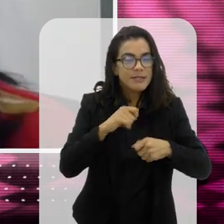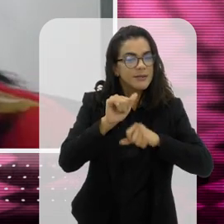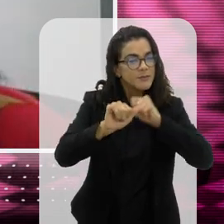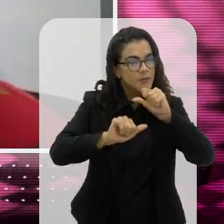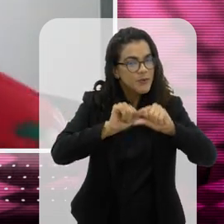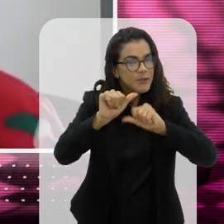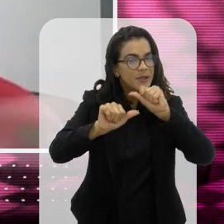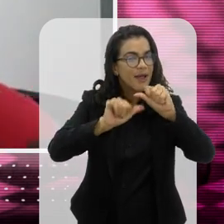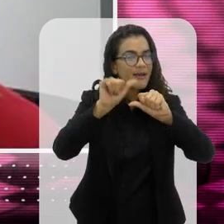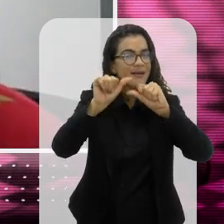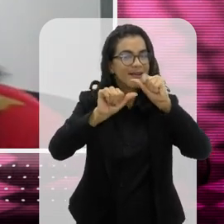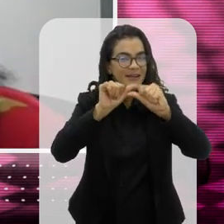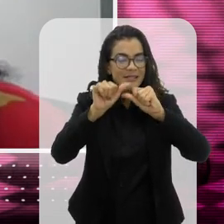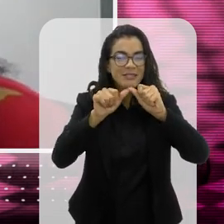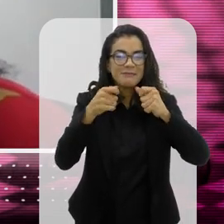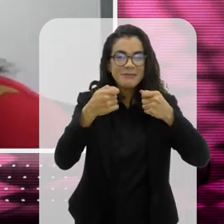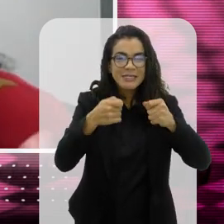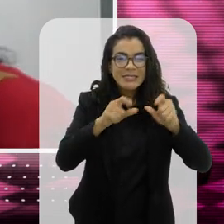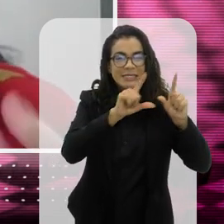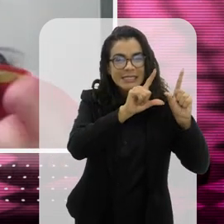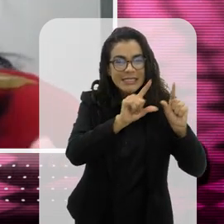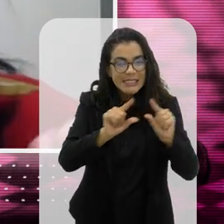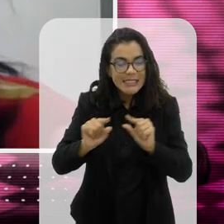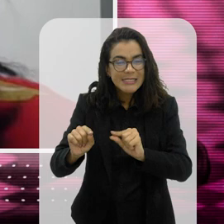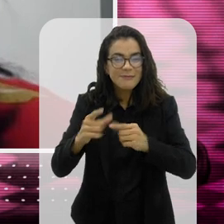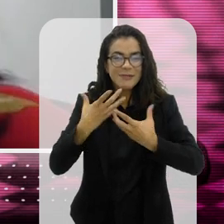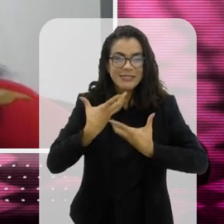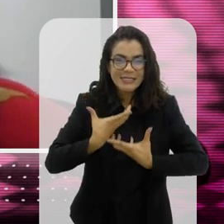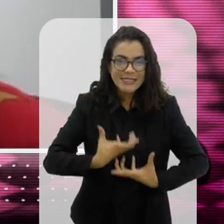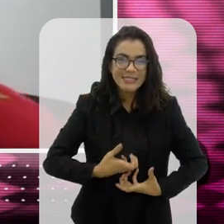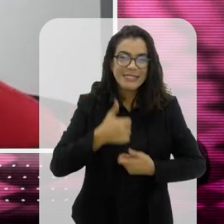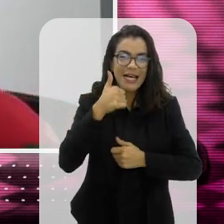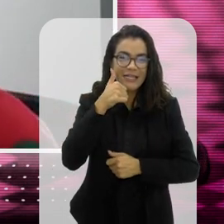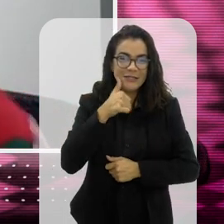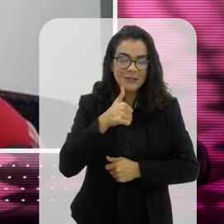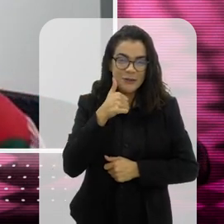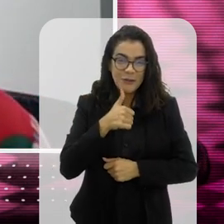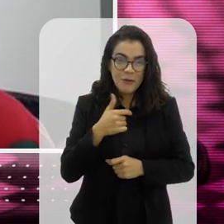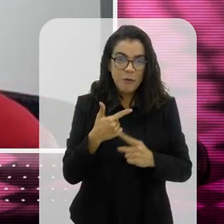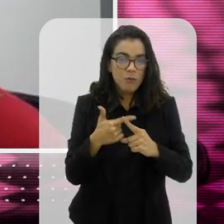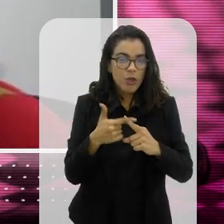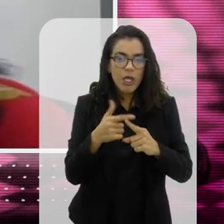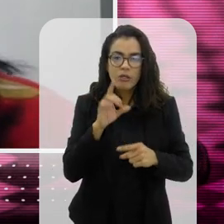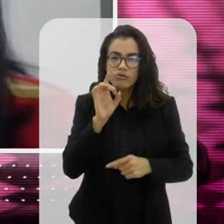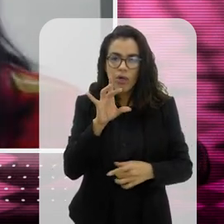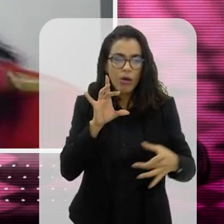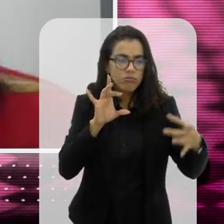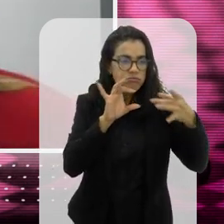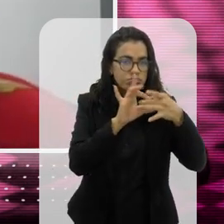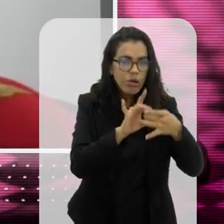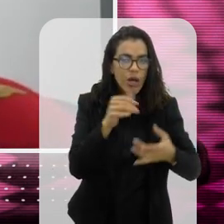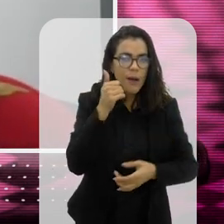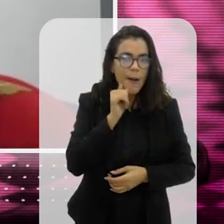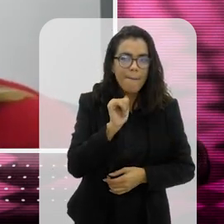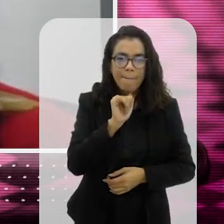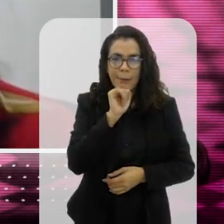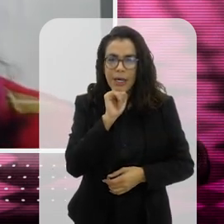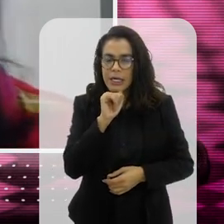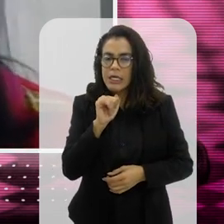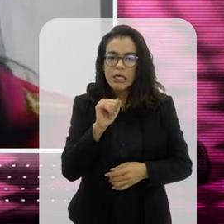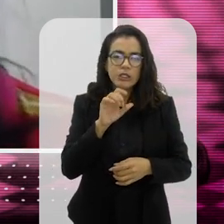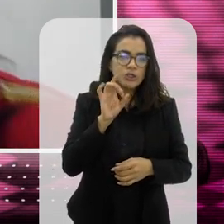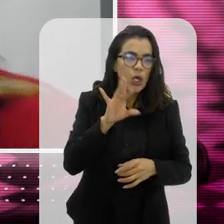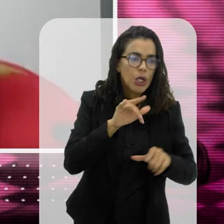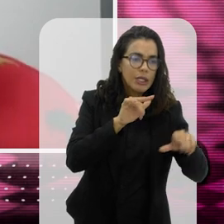coisa aí para mudar, para tentar diminuir essa exaustão feminina, né? Que não está atrelada só a essa questão